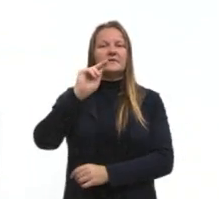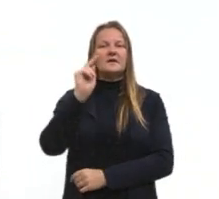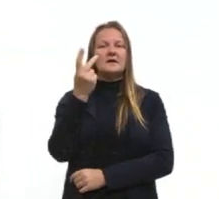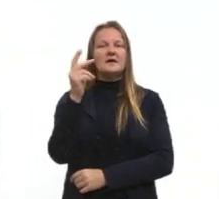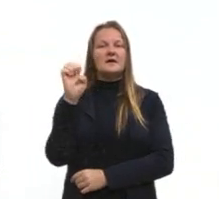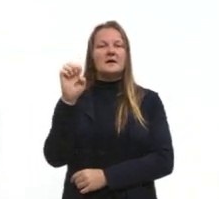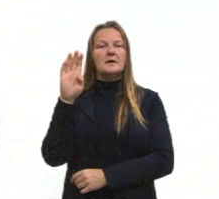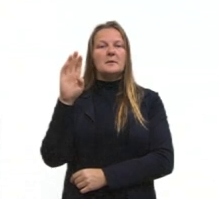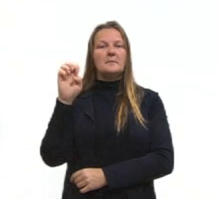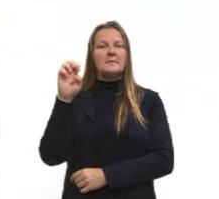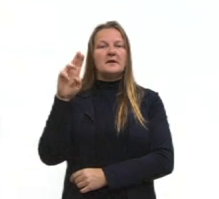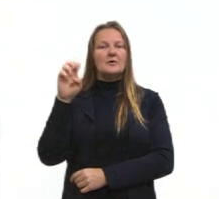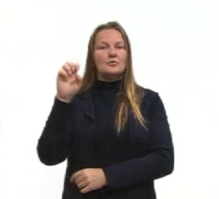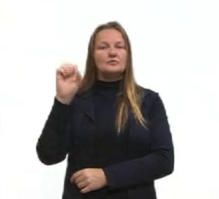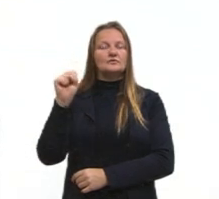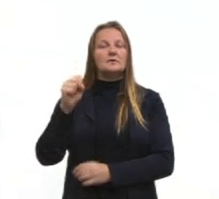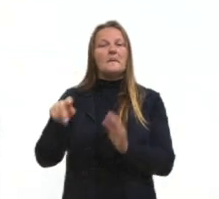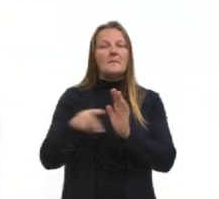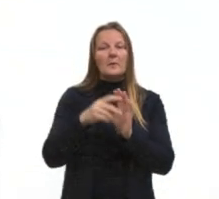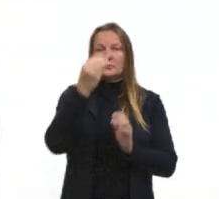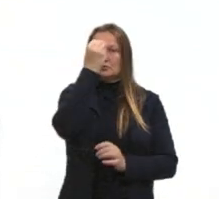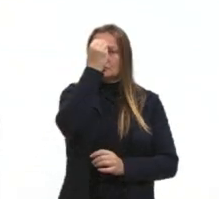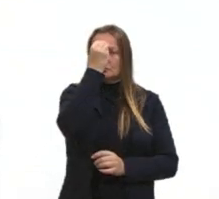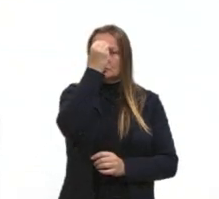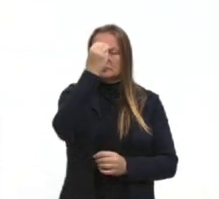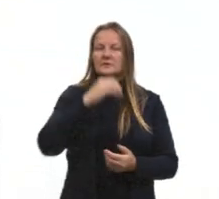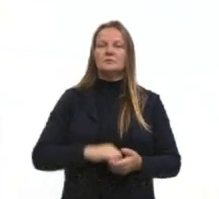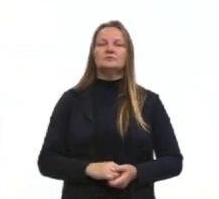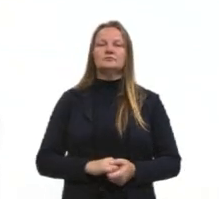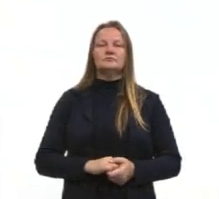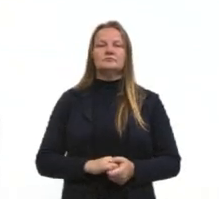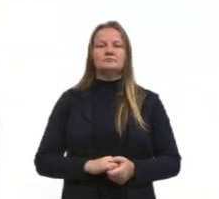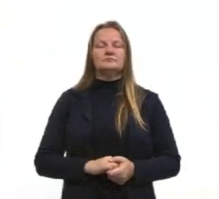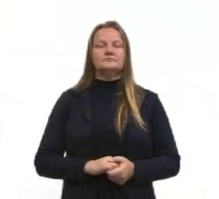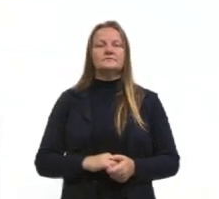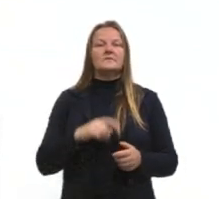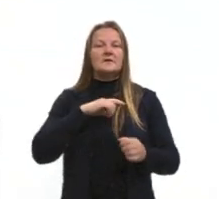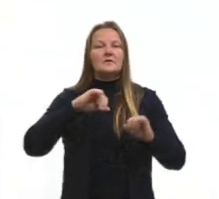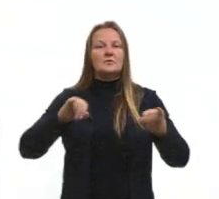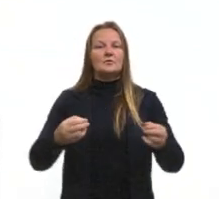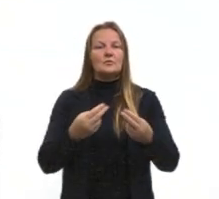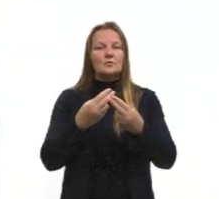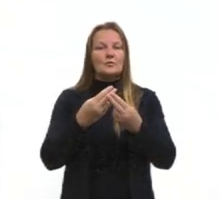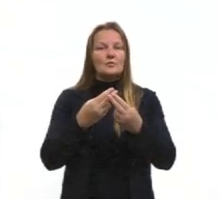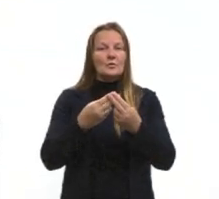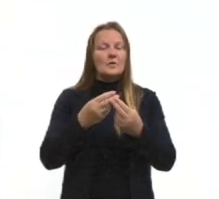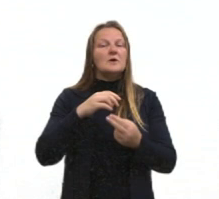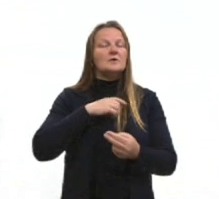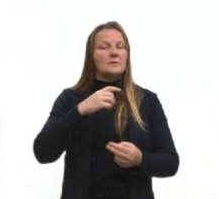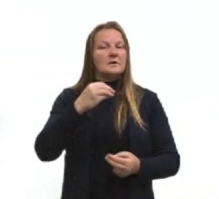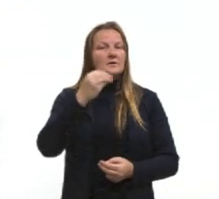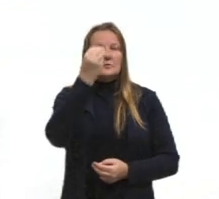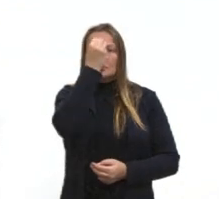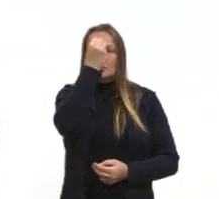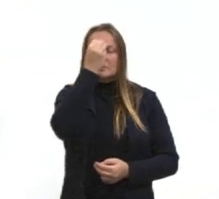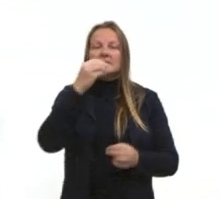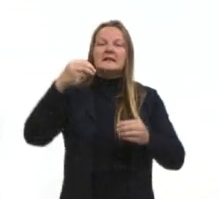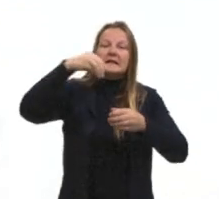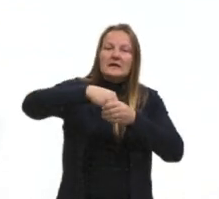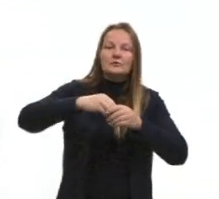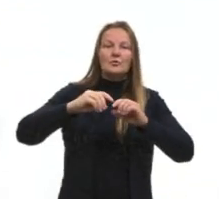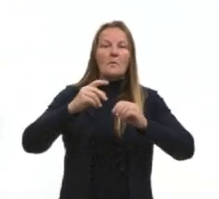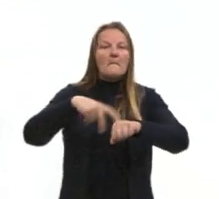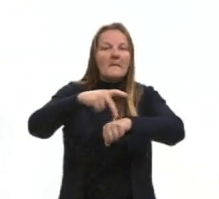são os judeus né que estão então no Estado de Israel e aí nós temos um povo né uma nação